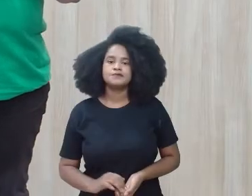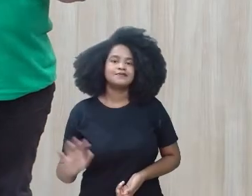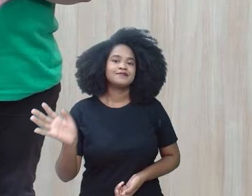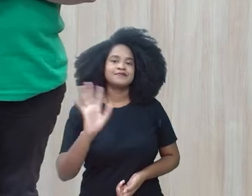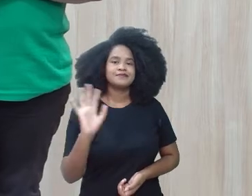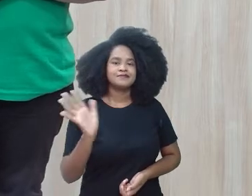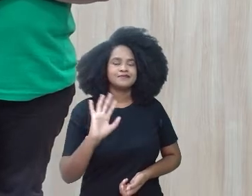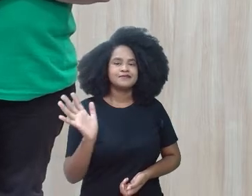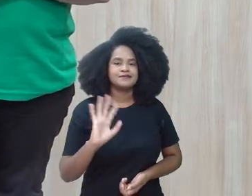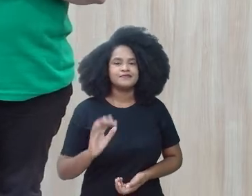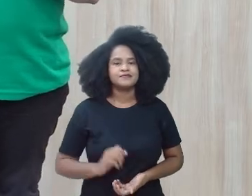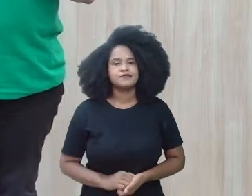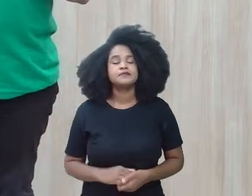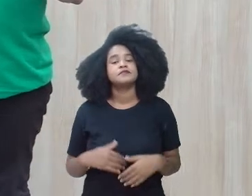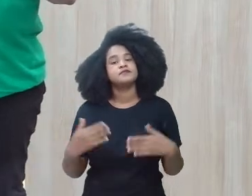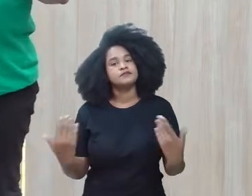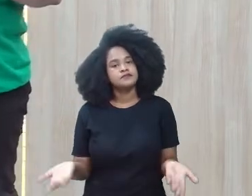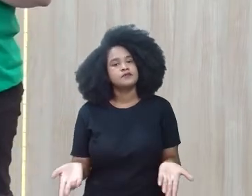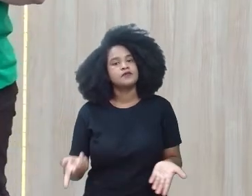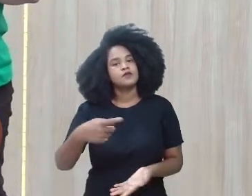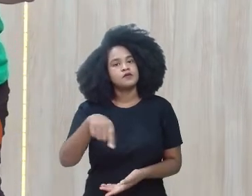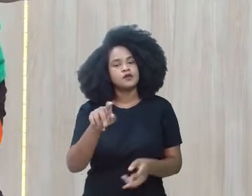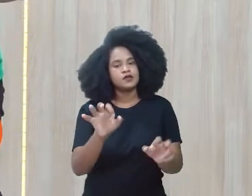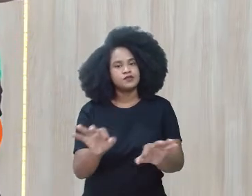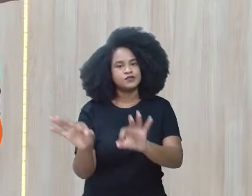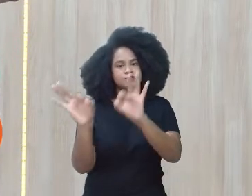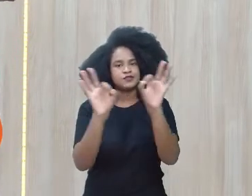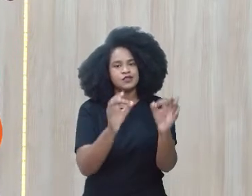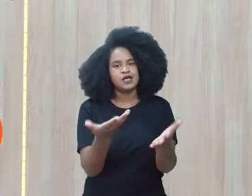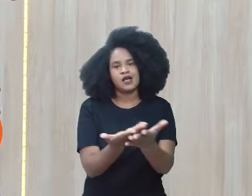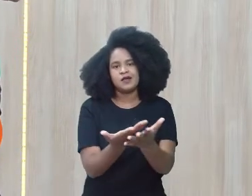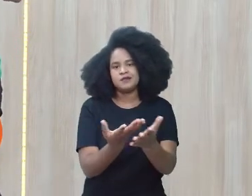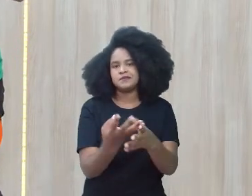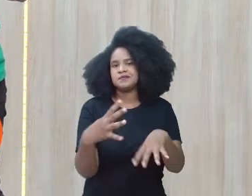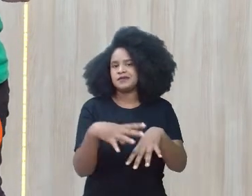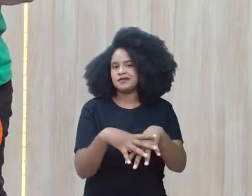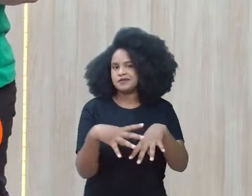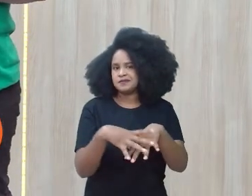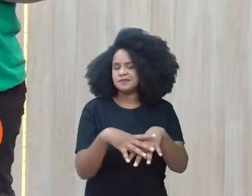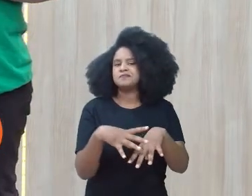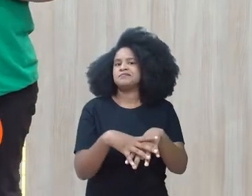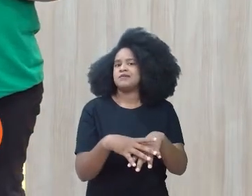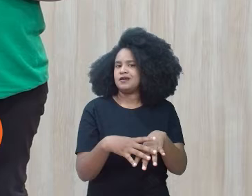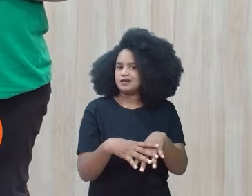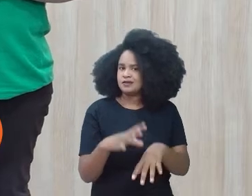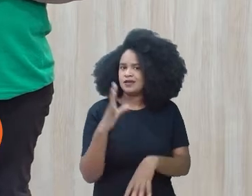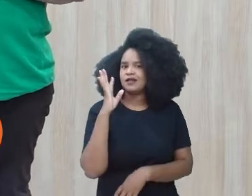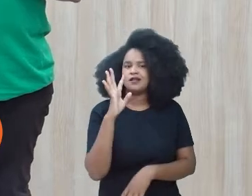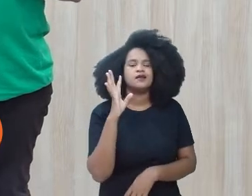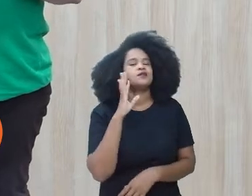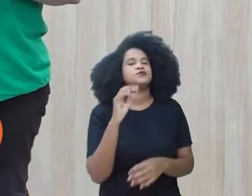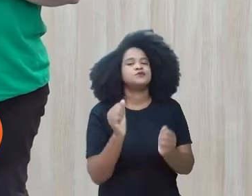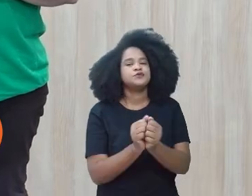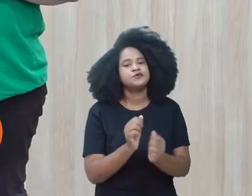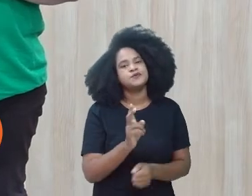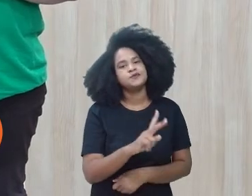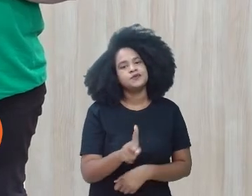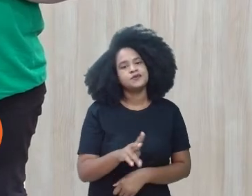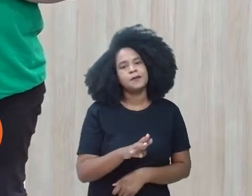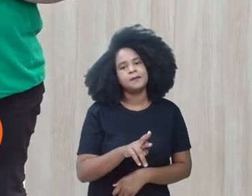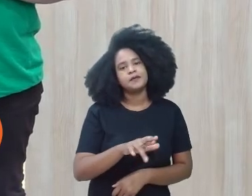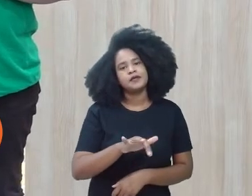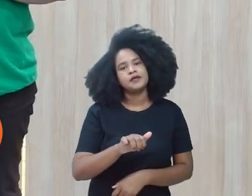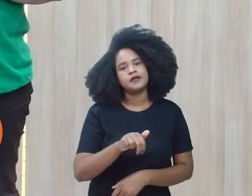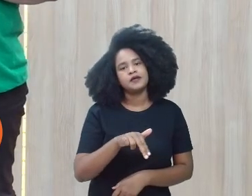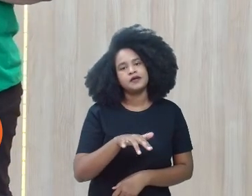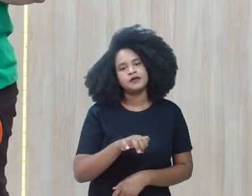Olá, pessoal! Saíram agora de uma aula de matemática bem animada, não é? Com a professora Briane e o